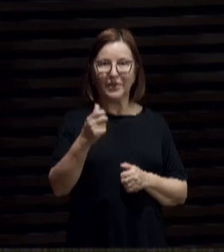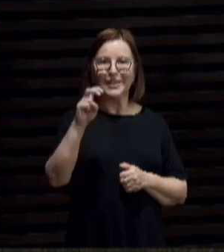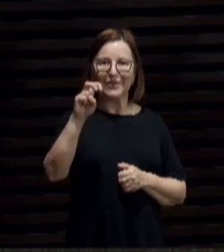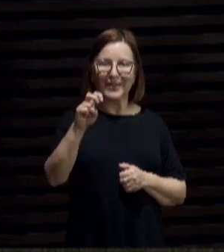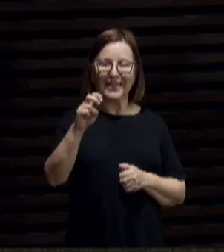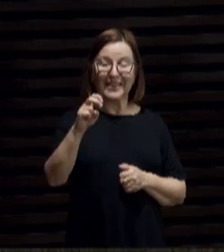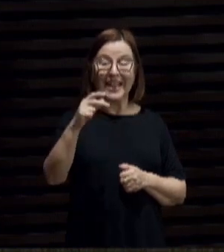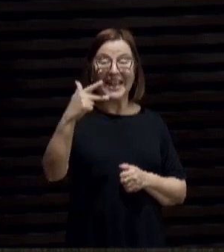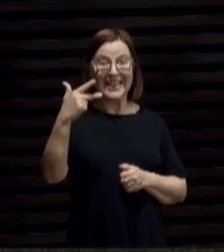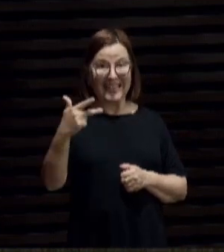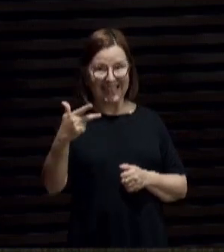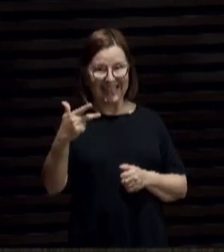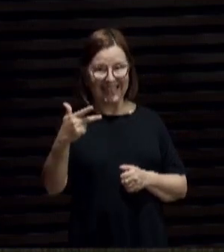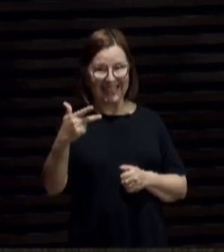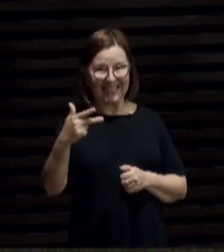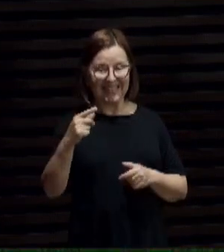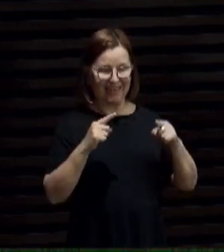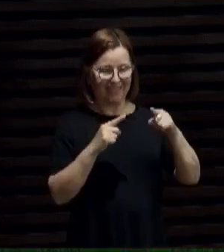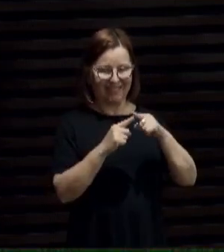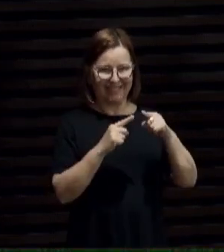153 espécies de peixe.